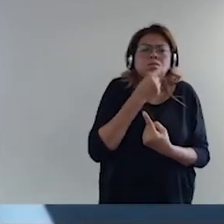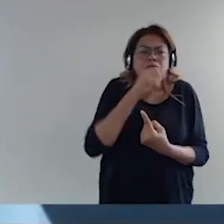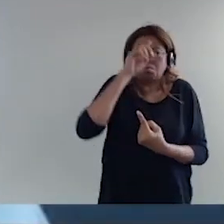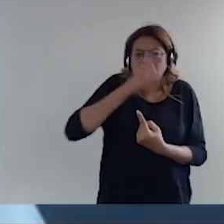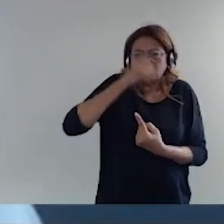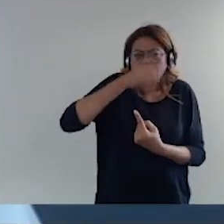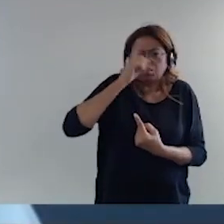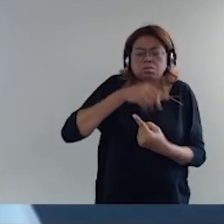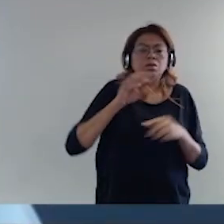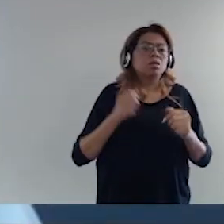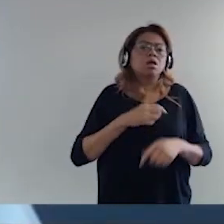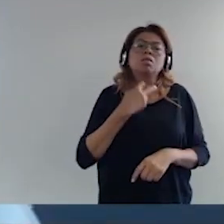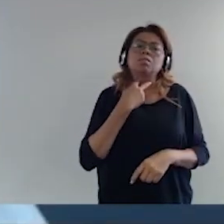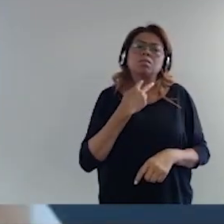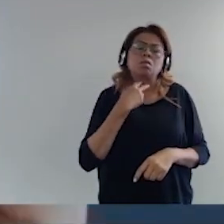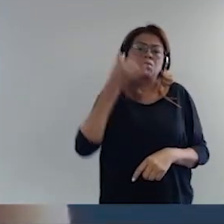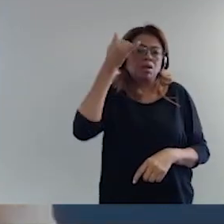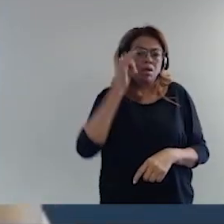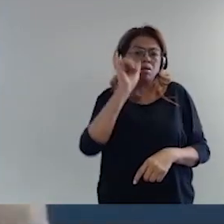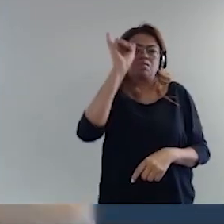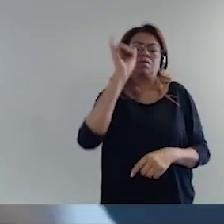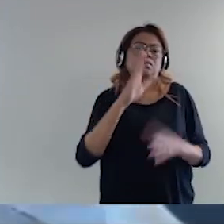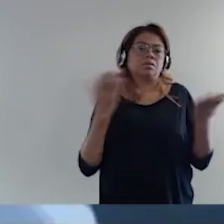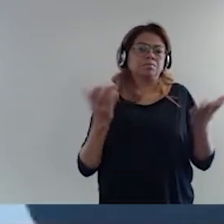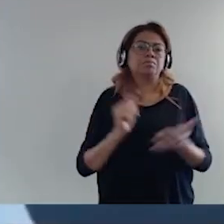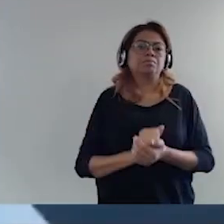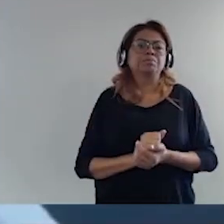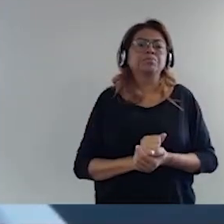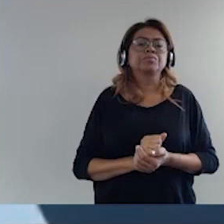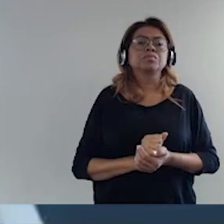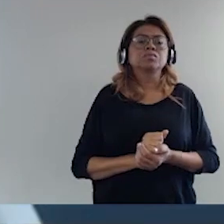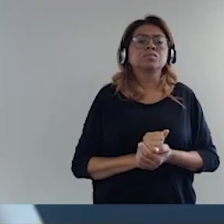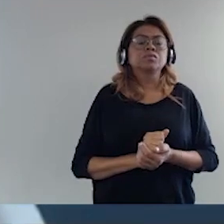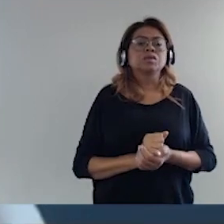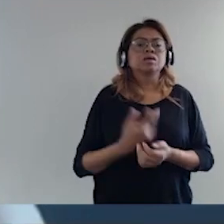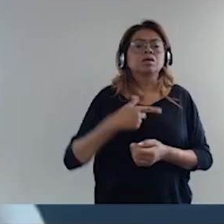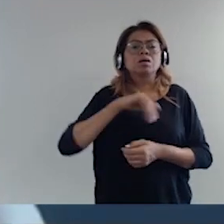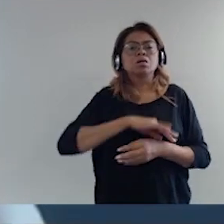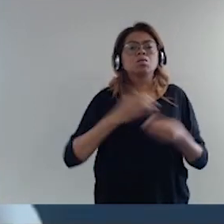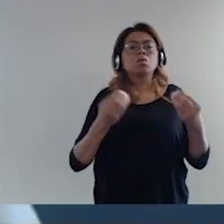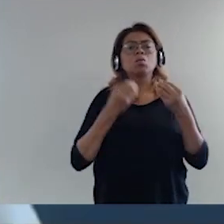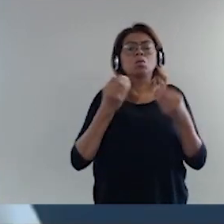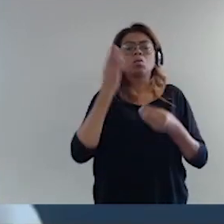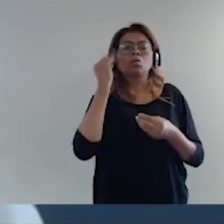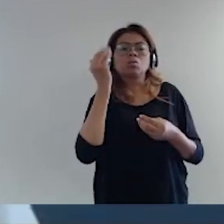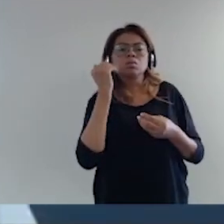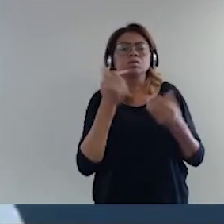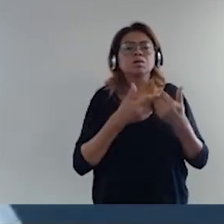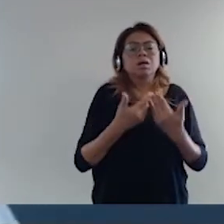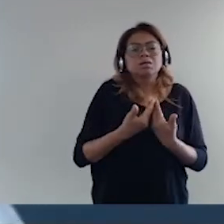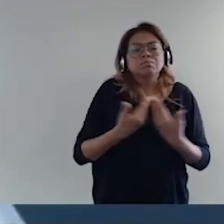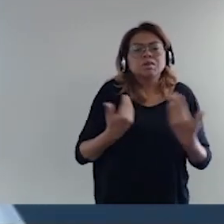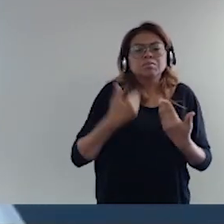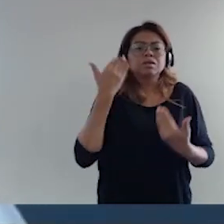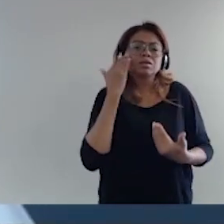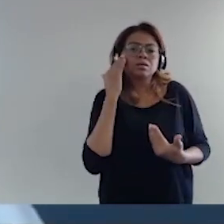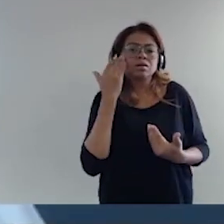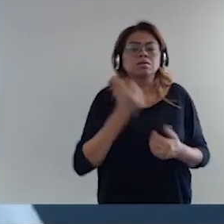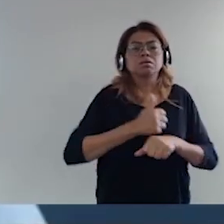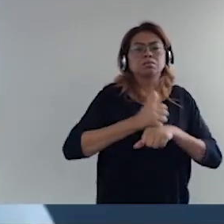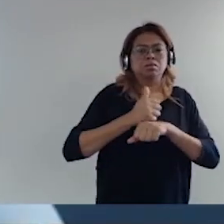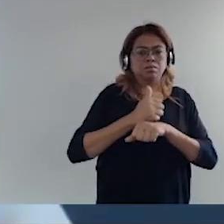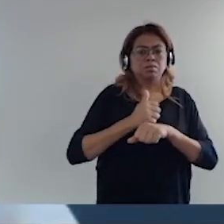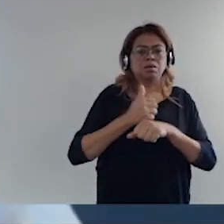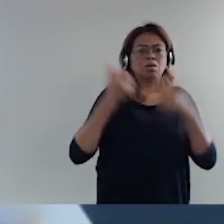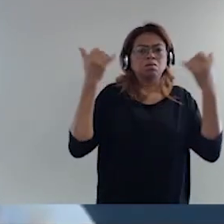O federalismo seria a pedra de toque, seria a separação vertical de poderes.